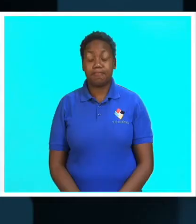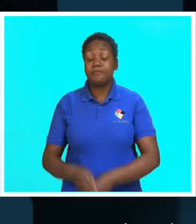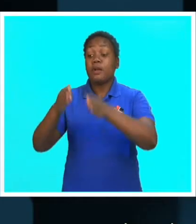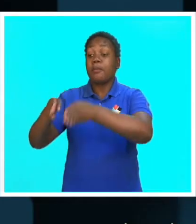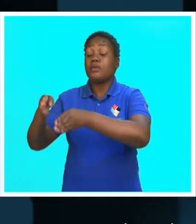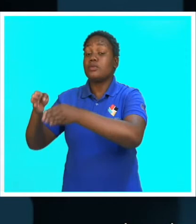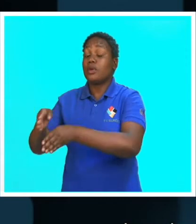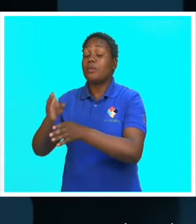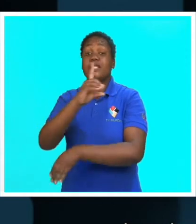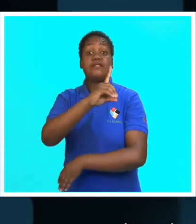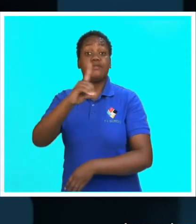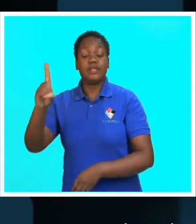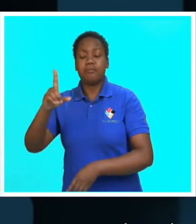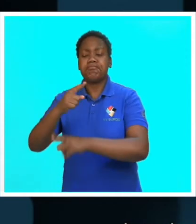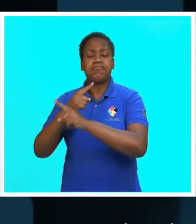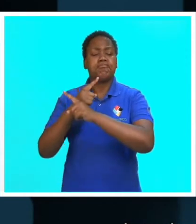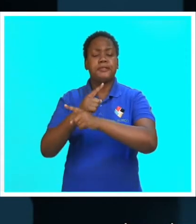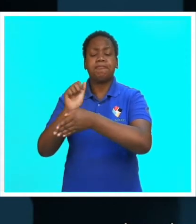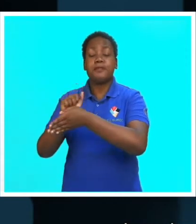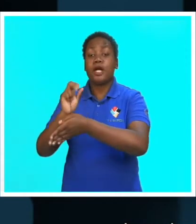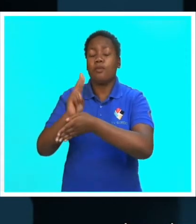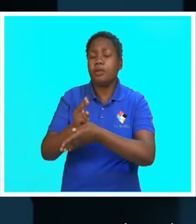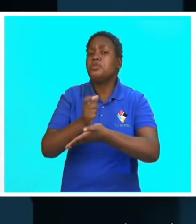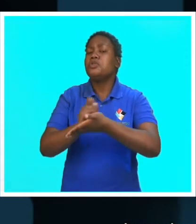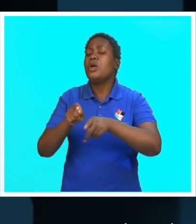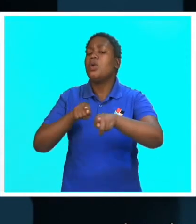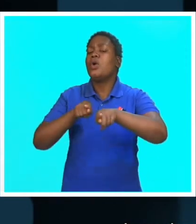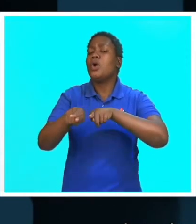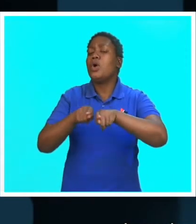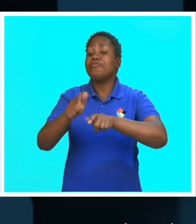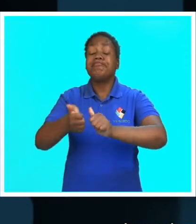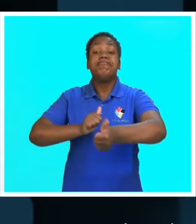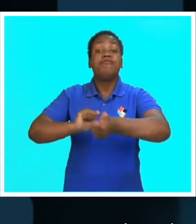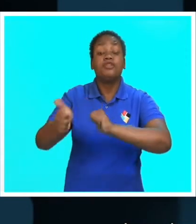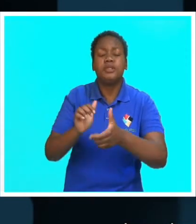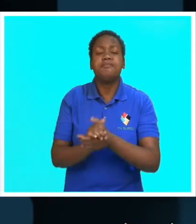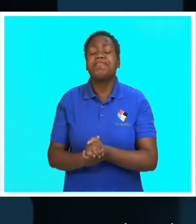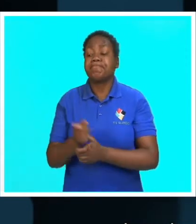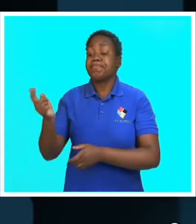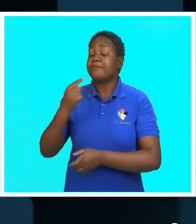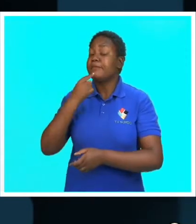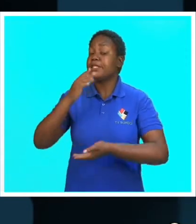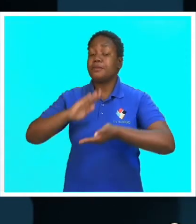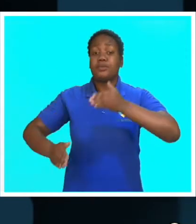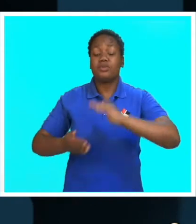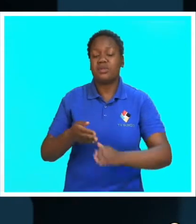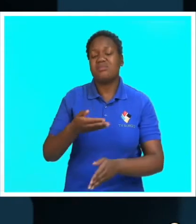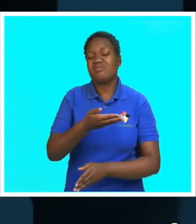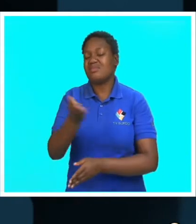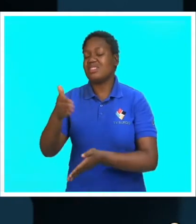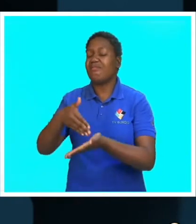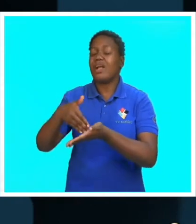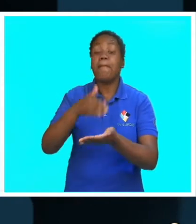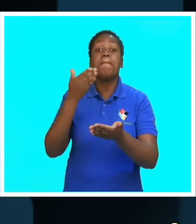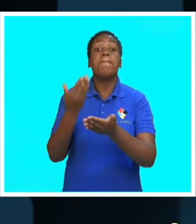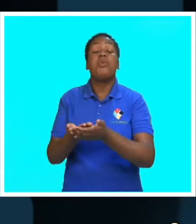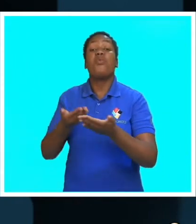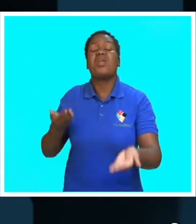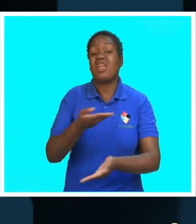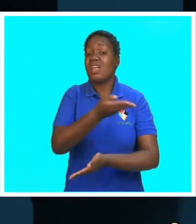Jogos desportivos escolares registam fraca participação de alunos com deficiência. Os professores de educação física